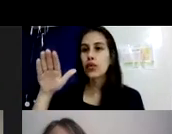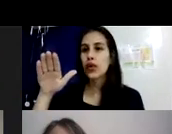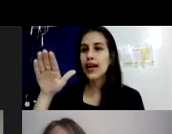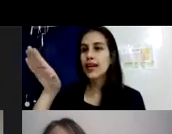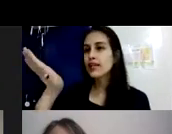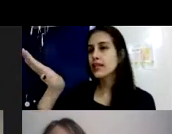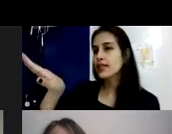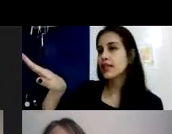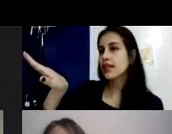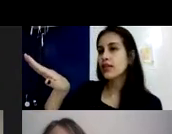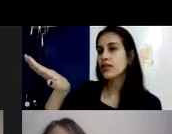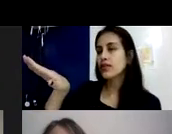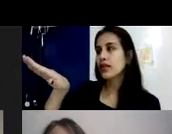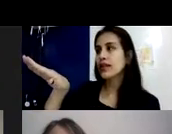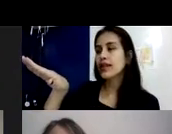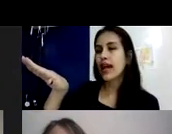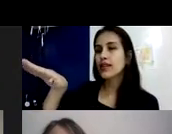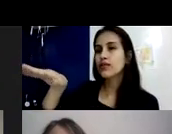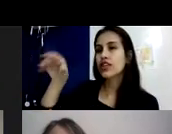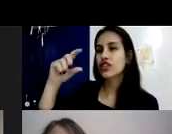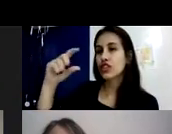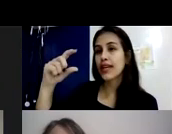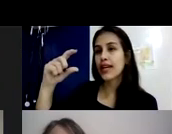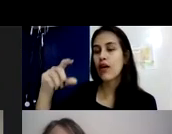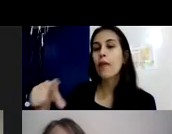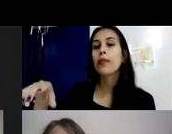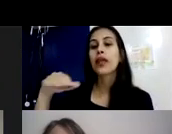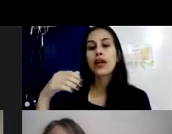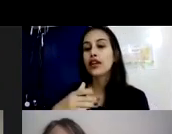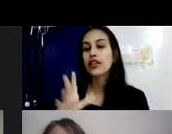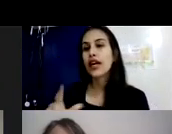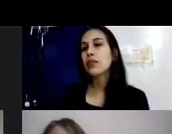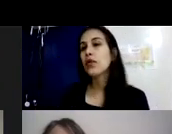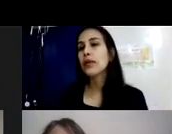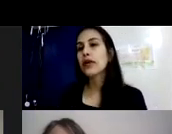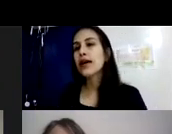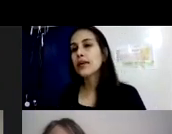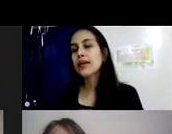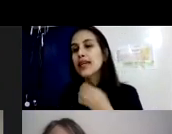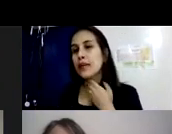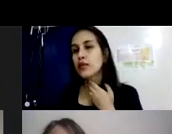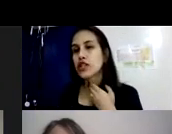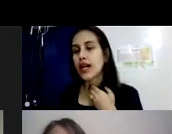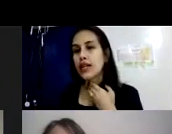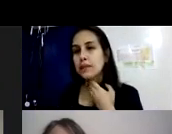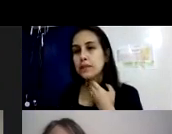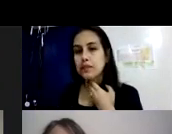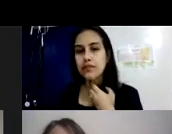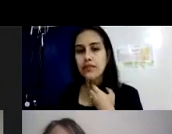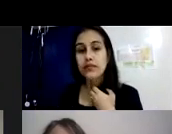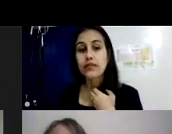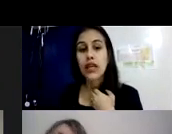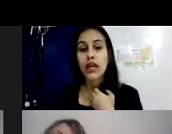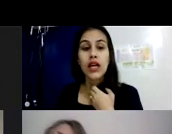piso, colocar ele assim, né, inclinado em vez de ter o degrau, e já acabou o problema, a mãe dela parou de cair.